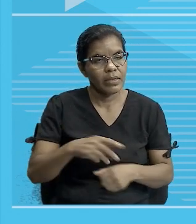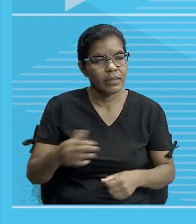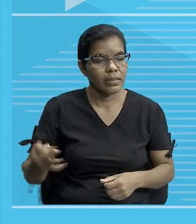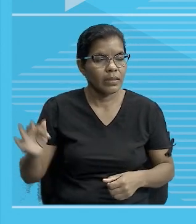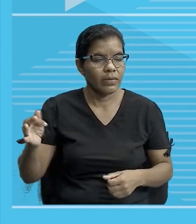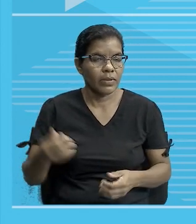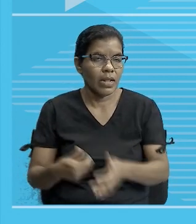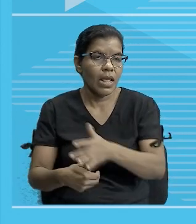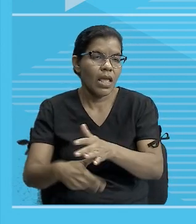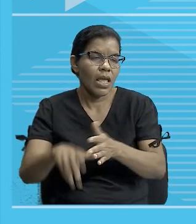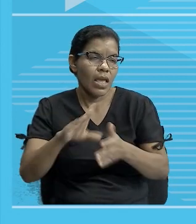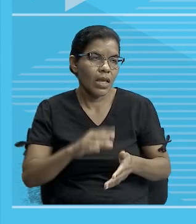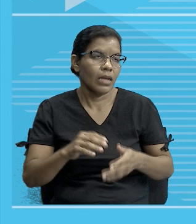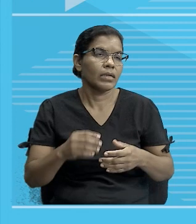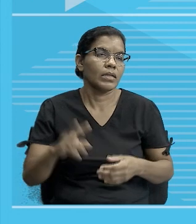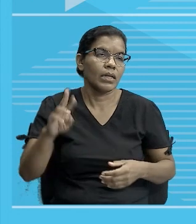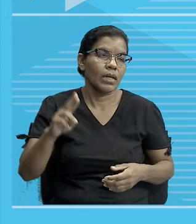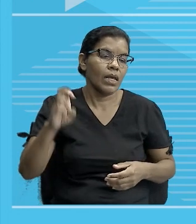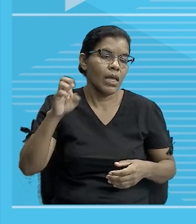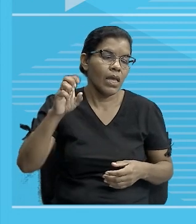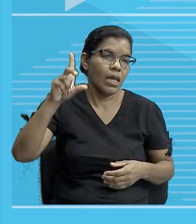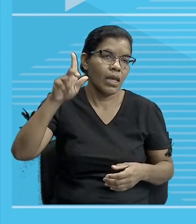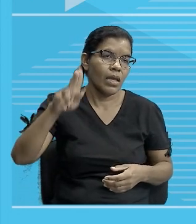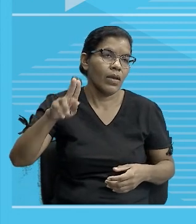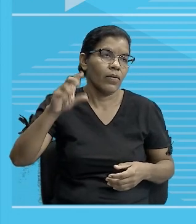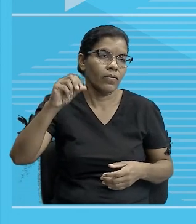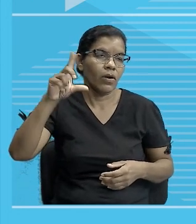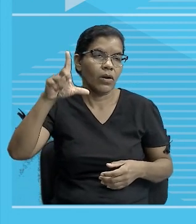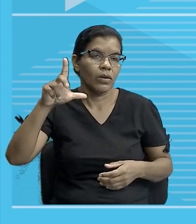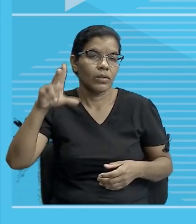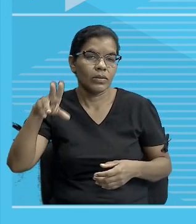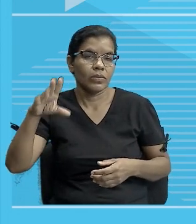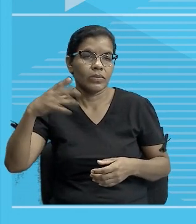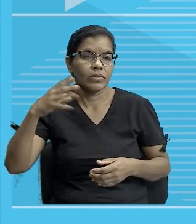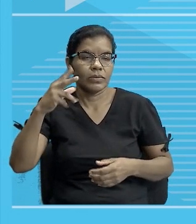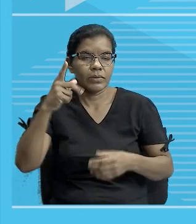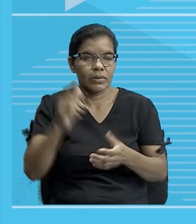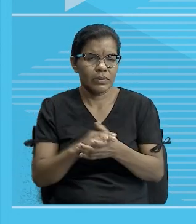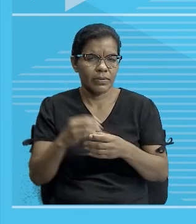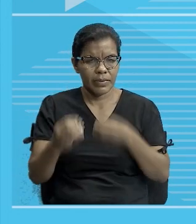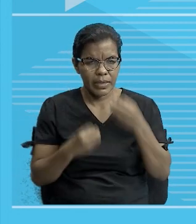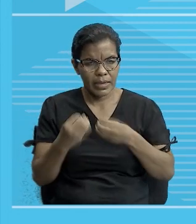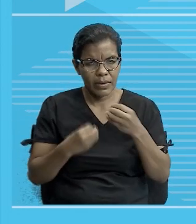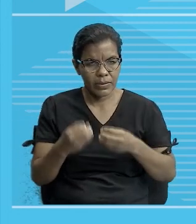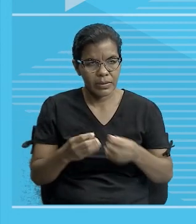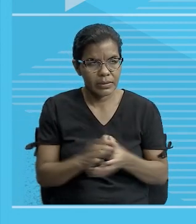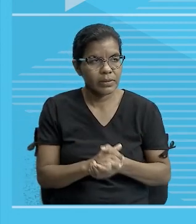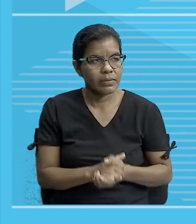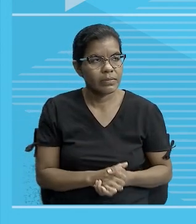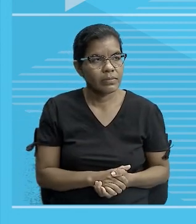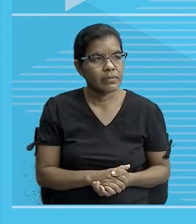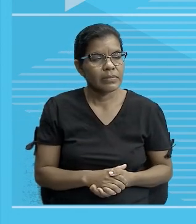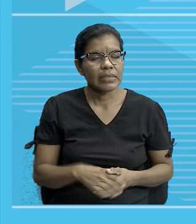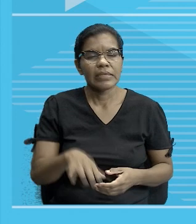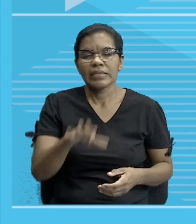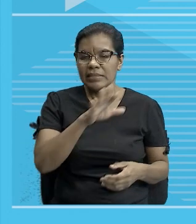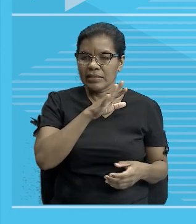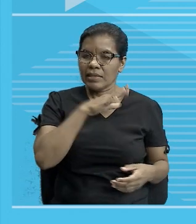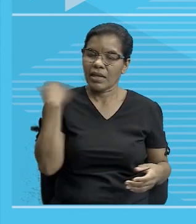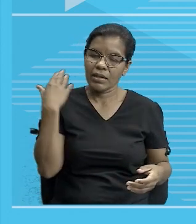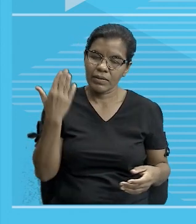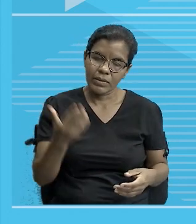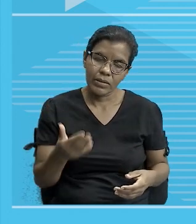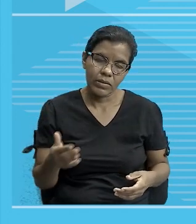Eita, meu parente! Sabe o que é que se sucedia com esses inimigos da Revolução? Eram